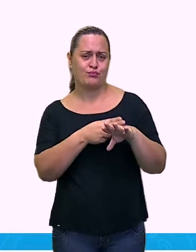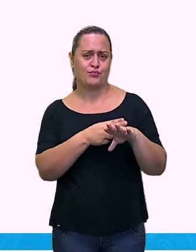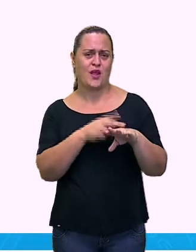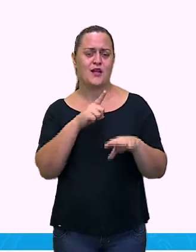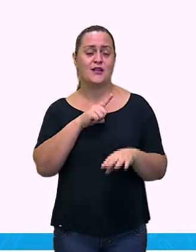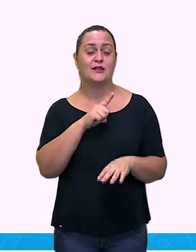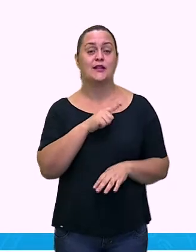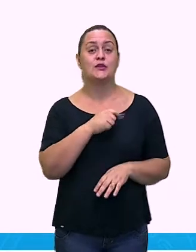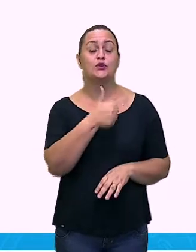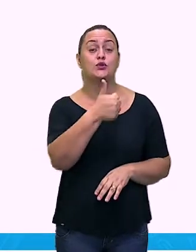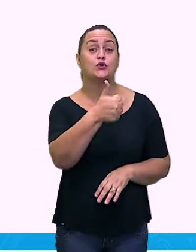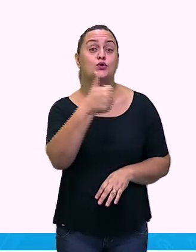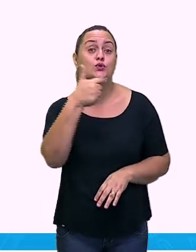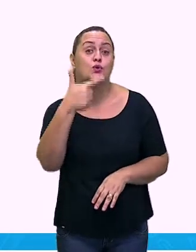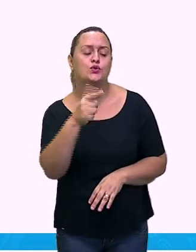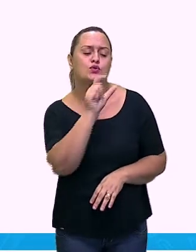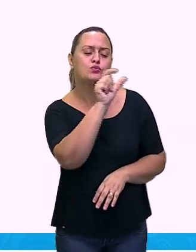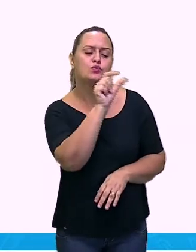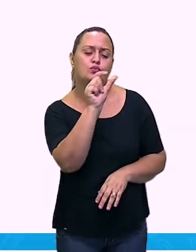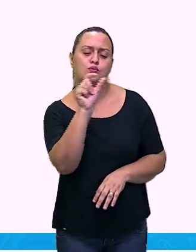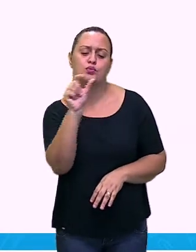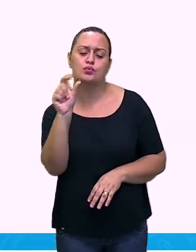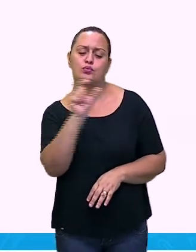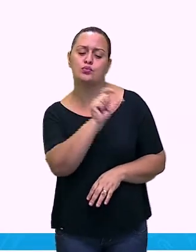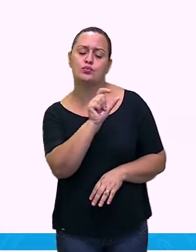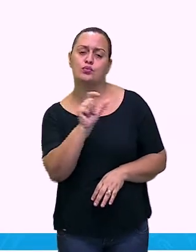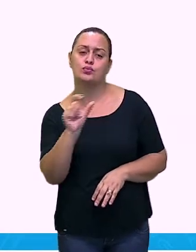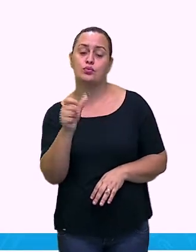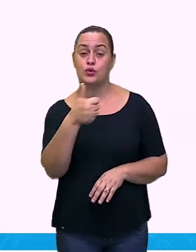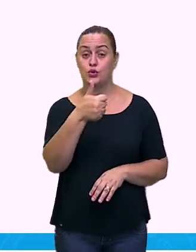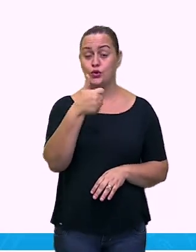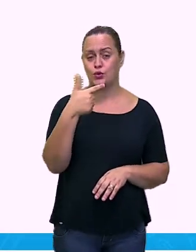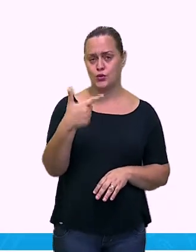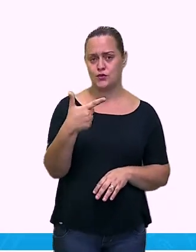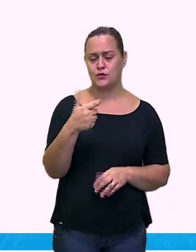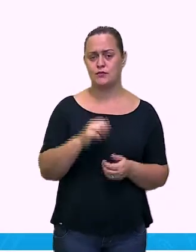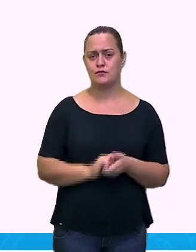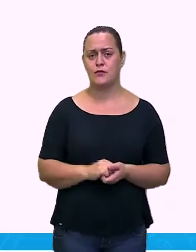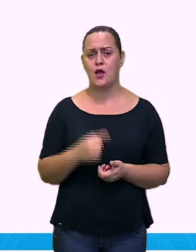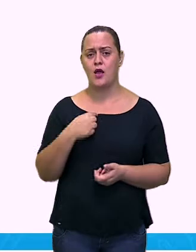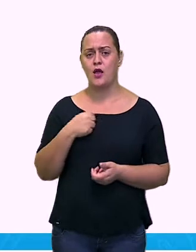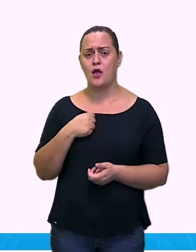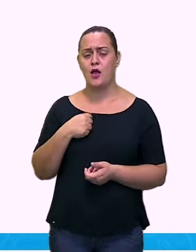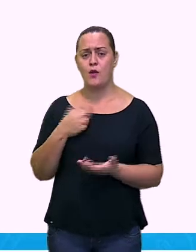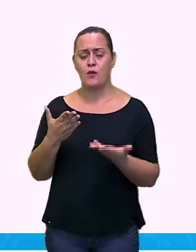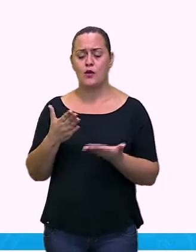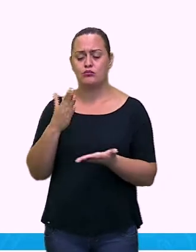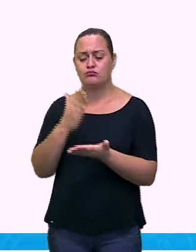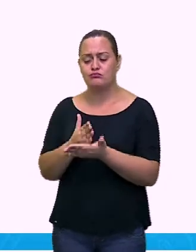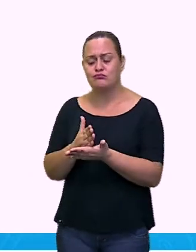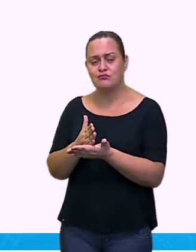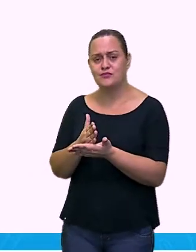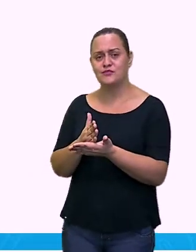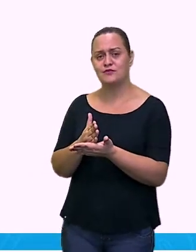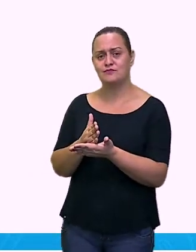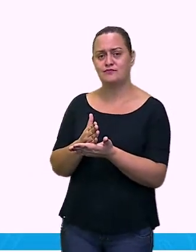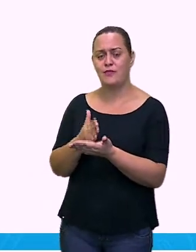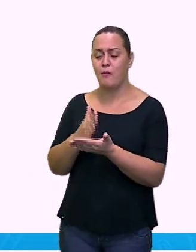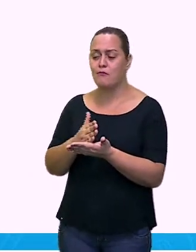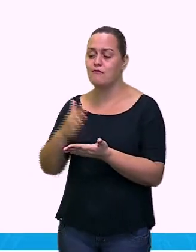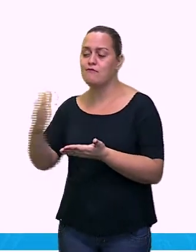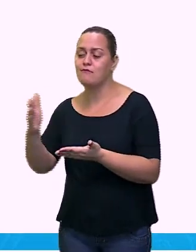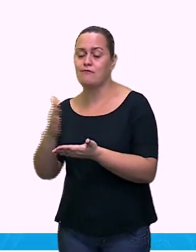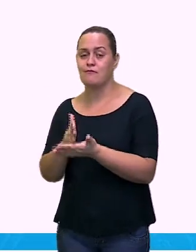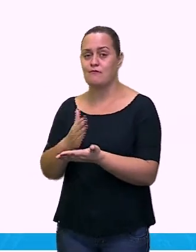gostaria de oferecer a metade dessa barra para meu amigo com quantos pedaços